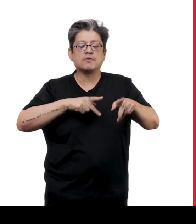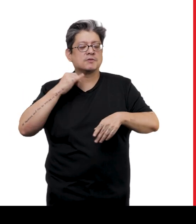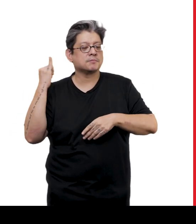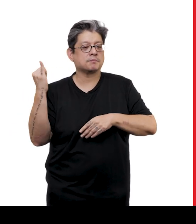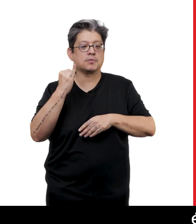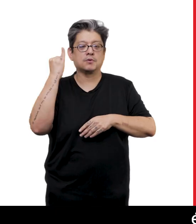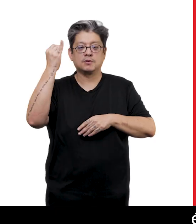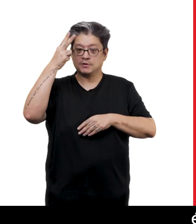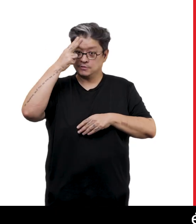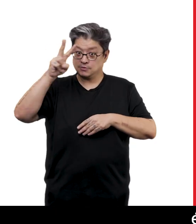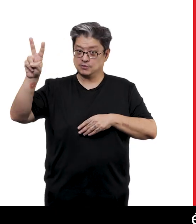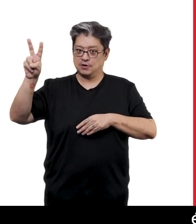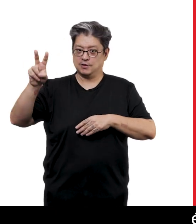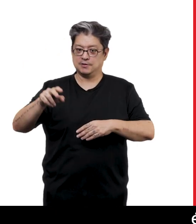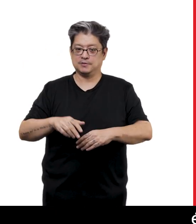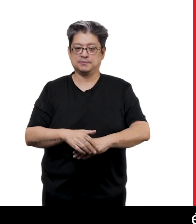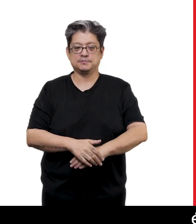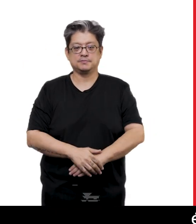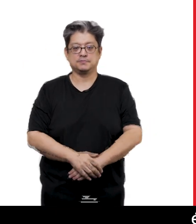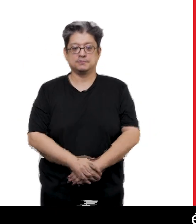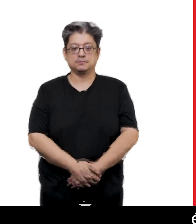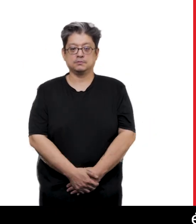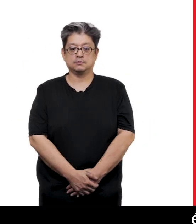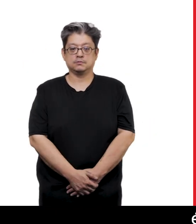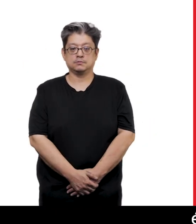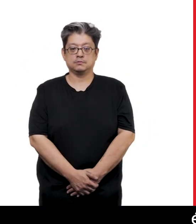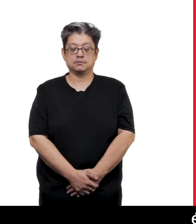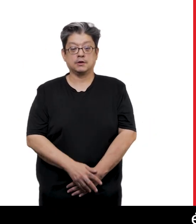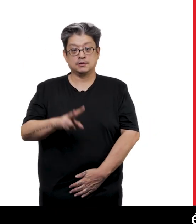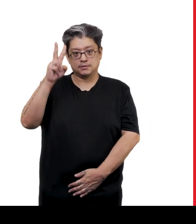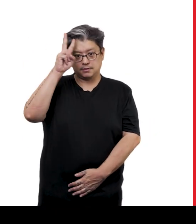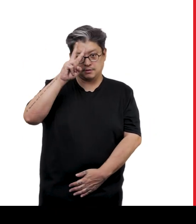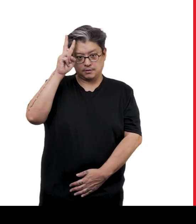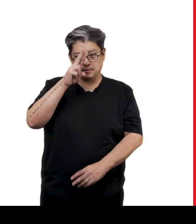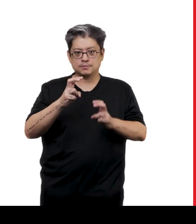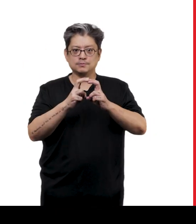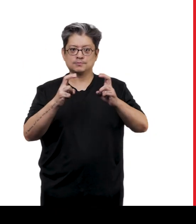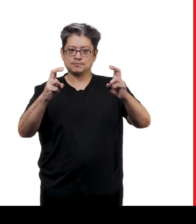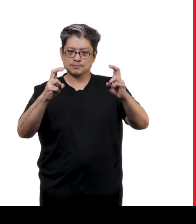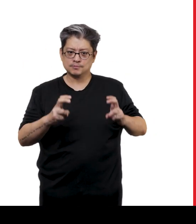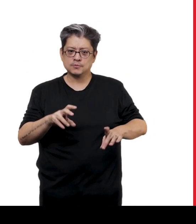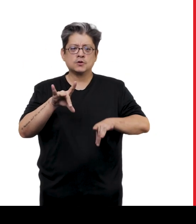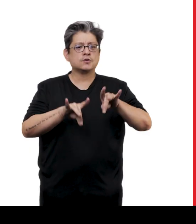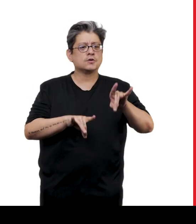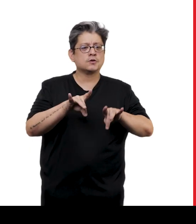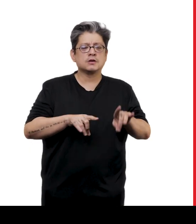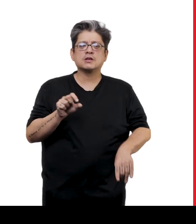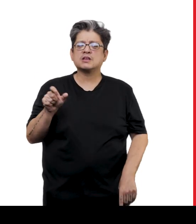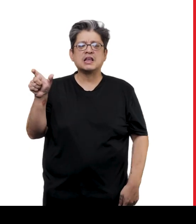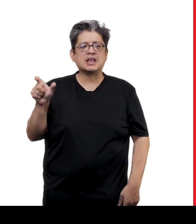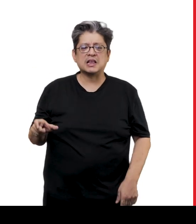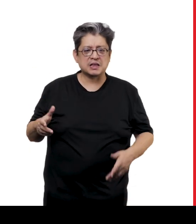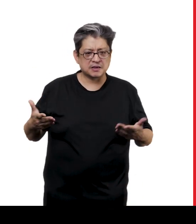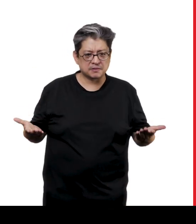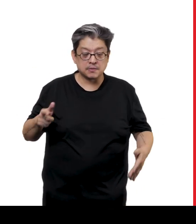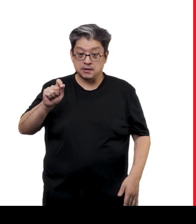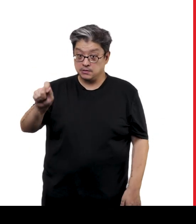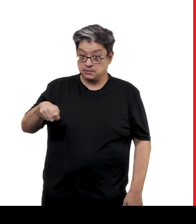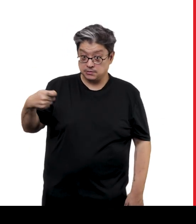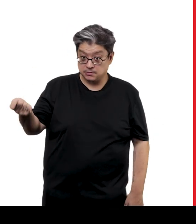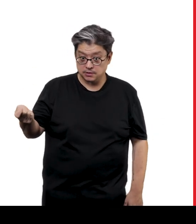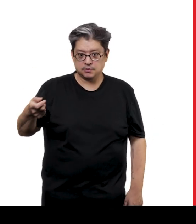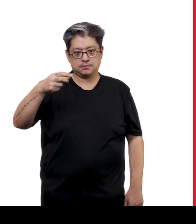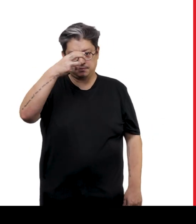Histórias do MASP é curada por Adriano Pedrosa, diretor artístico, Regina Teixeira de Barros, curadora coordenadora